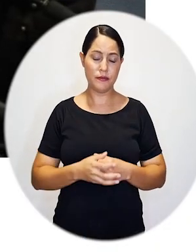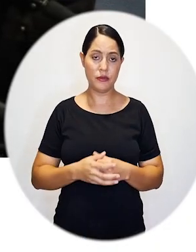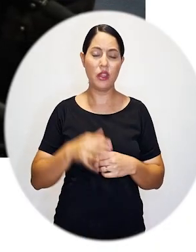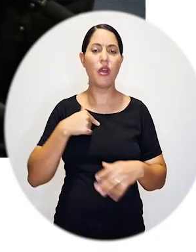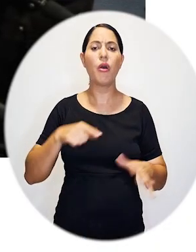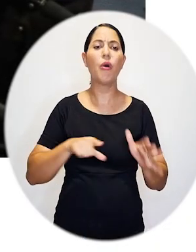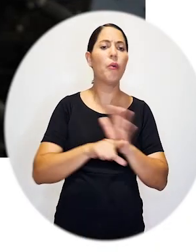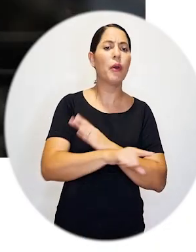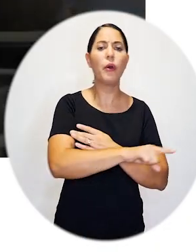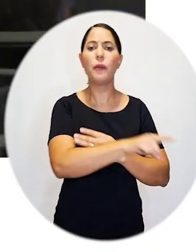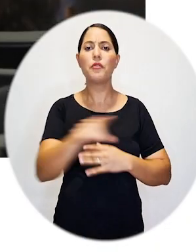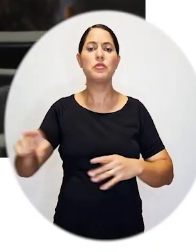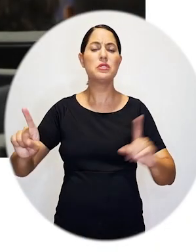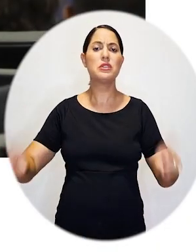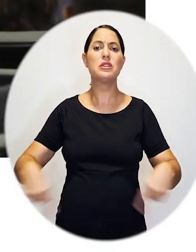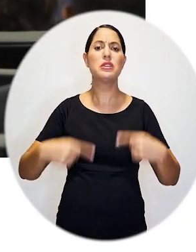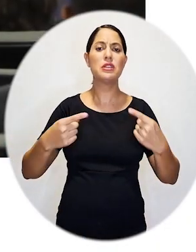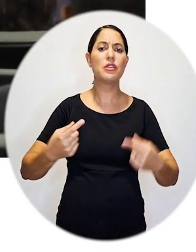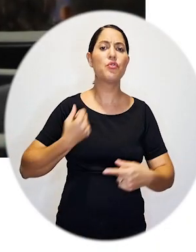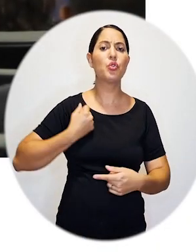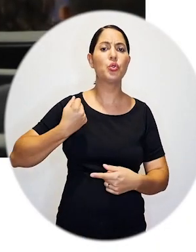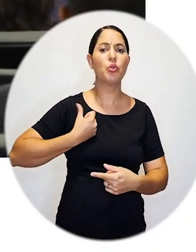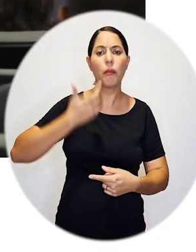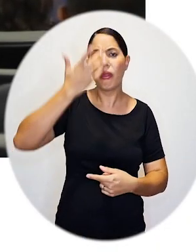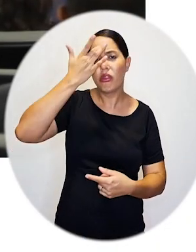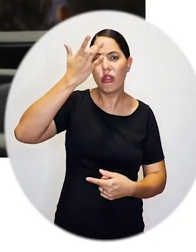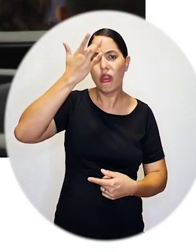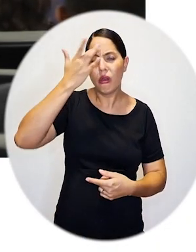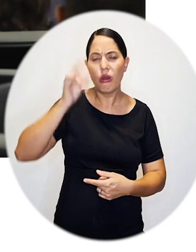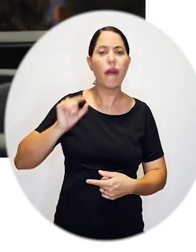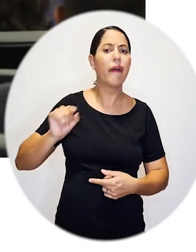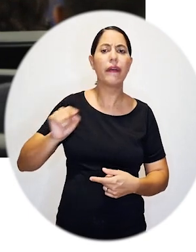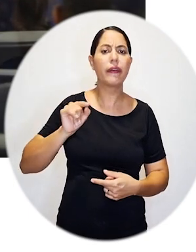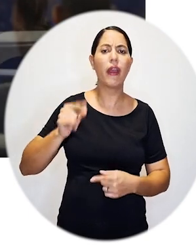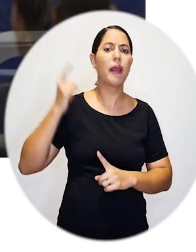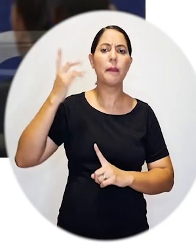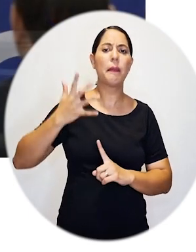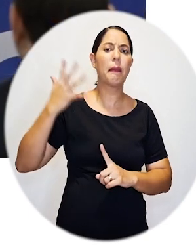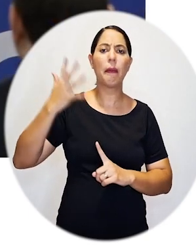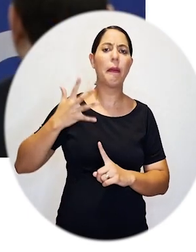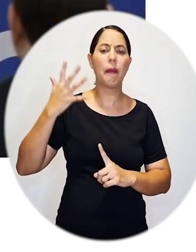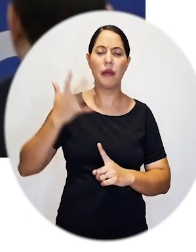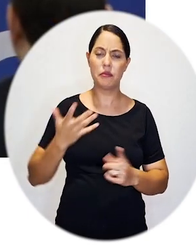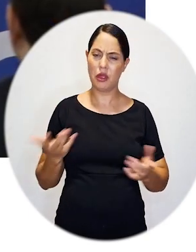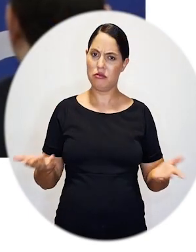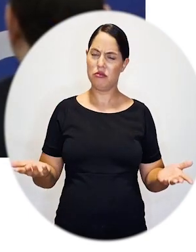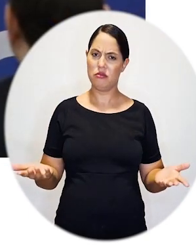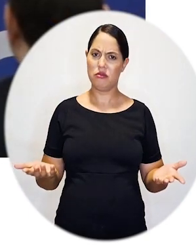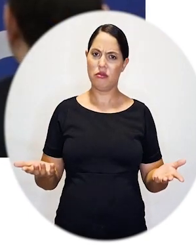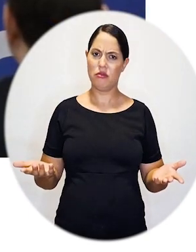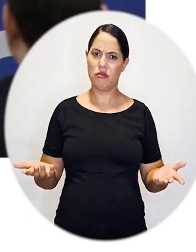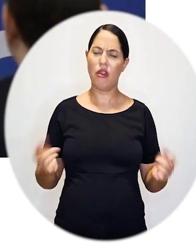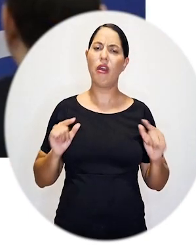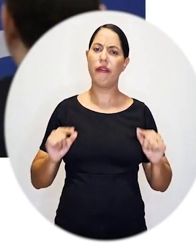Eu quero desafiar quem consegue memorizar aqueles números numa sustentação oral.